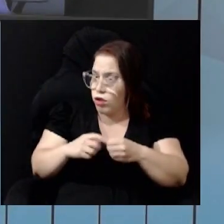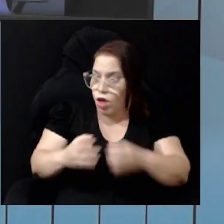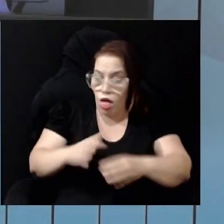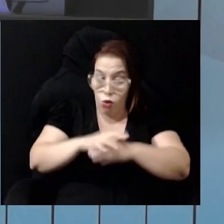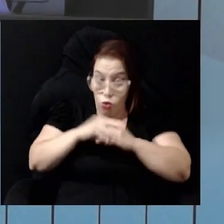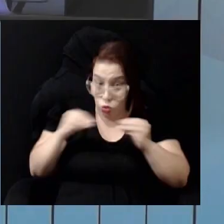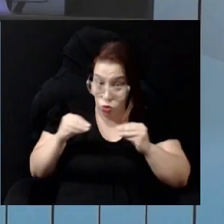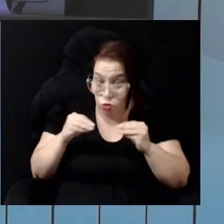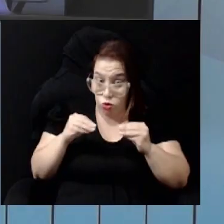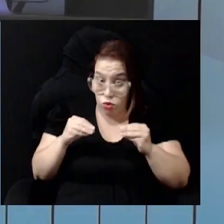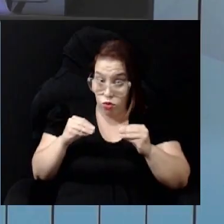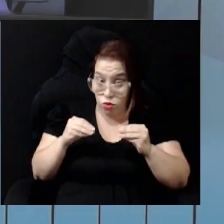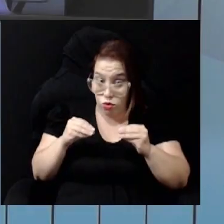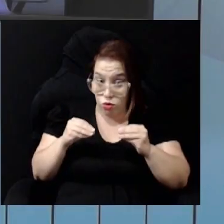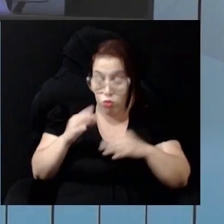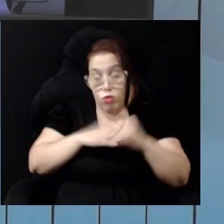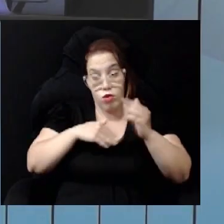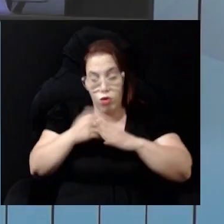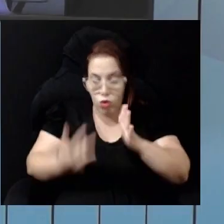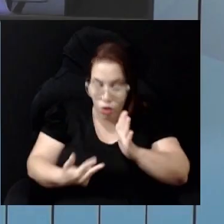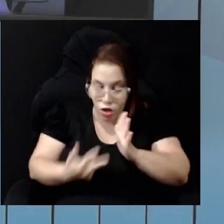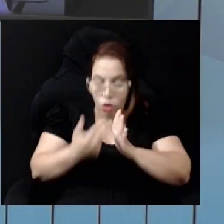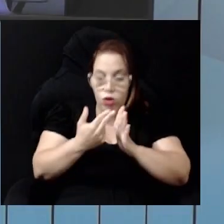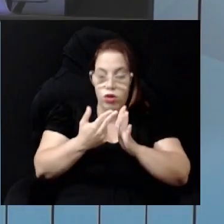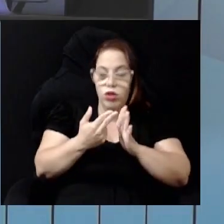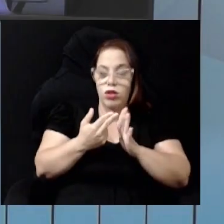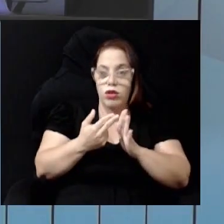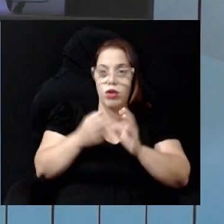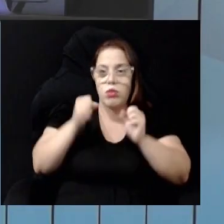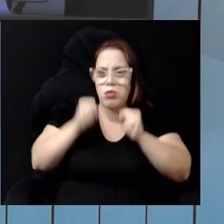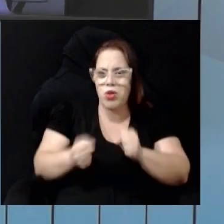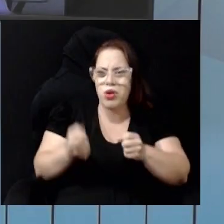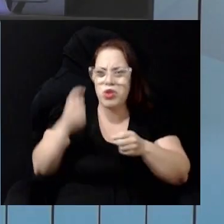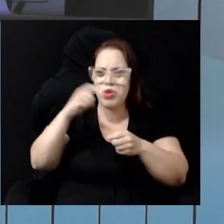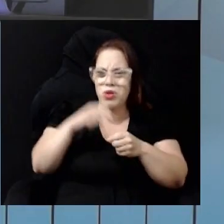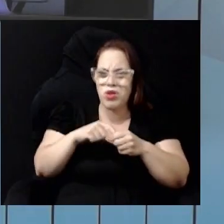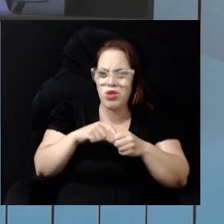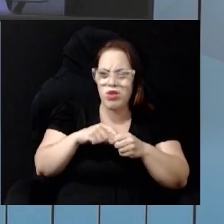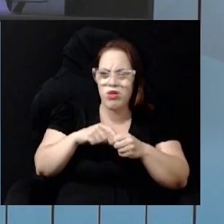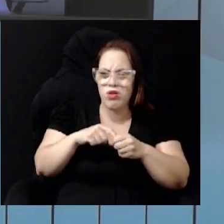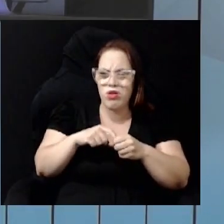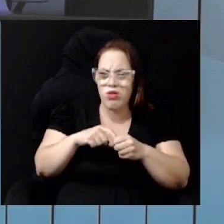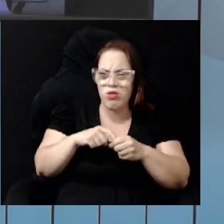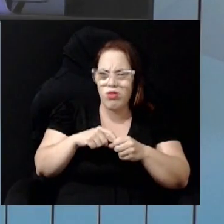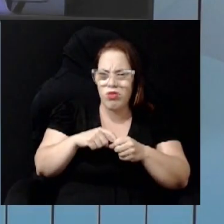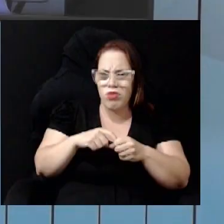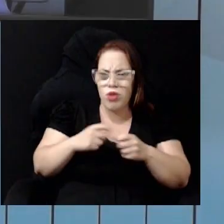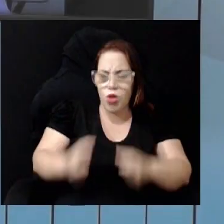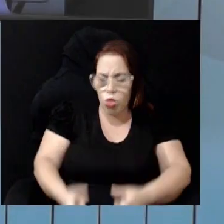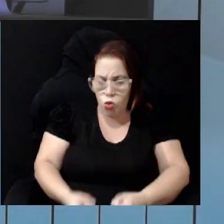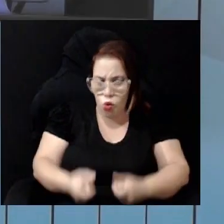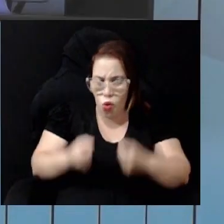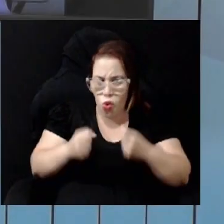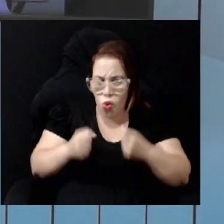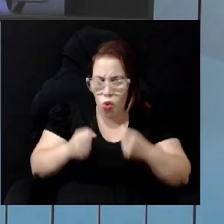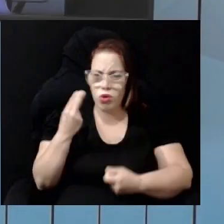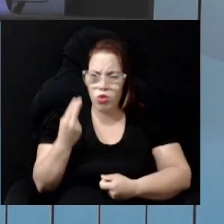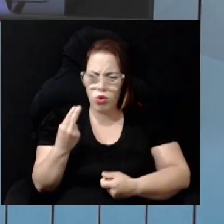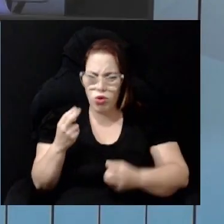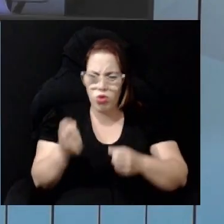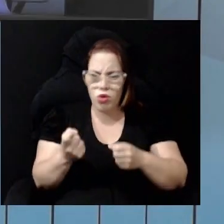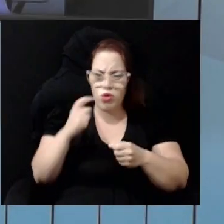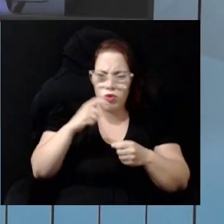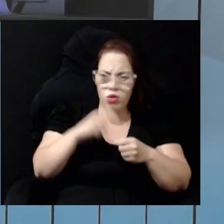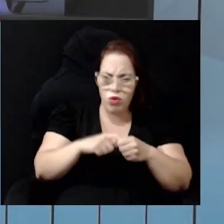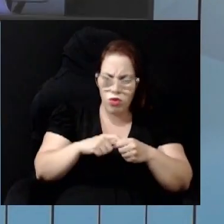curou, né, assim, fez o tratamento, cirurgia, ele pode voltar, ou ele volta ainda no osso, ou ele pode voltar